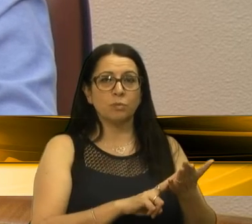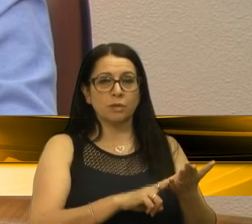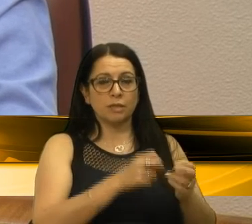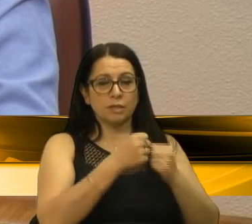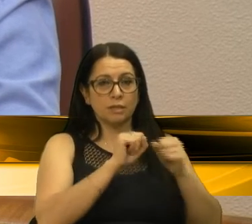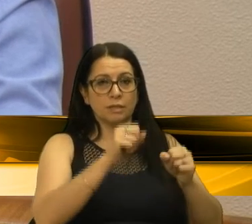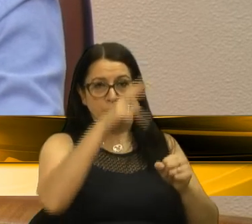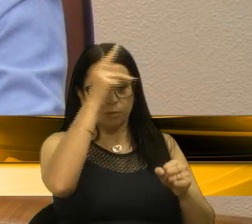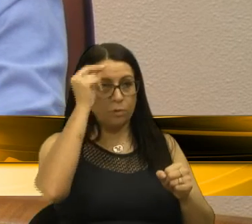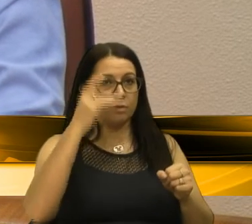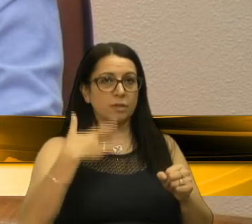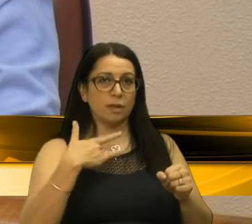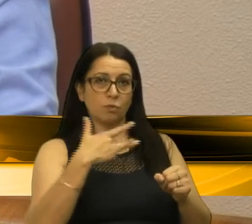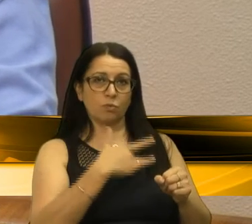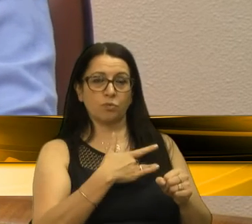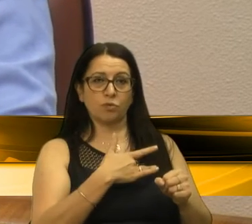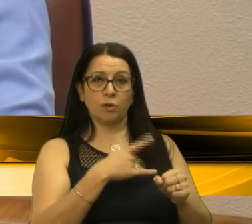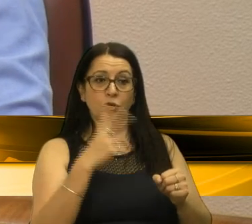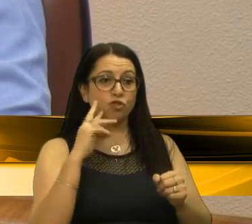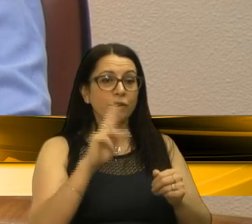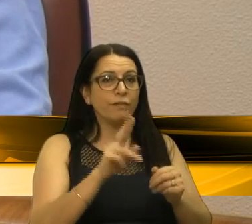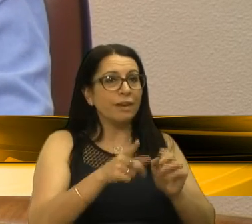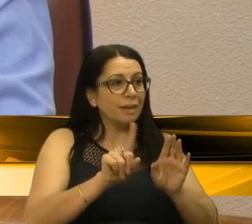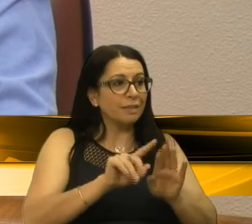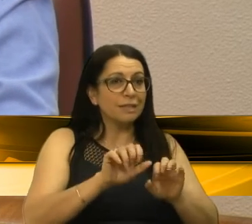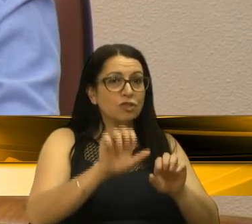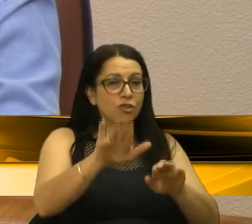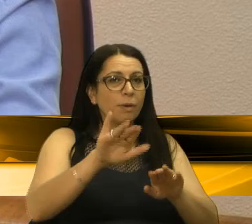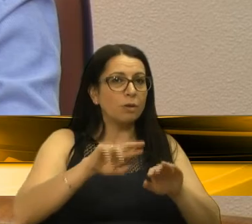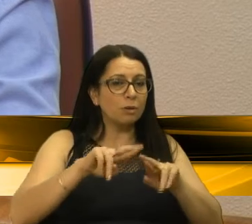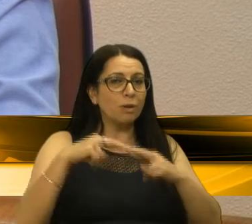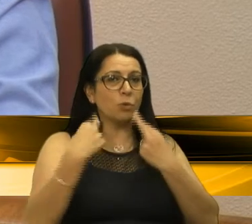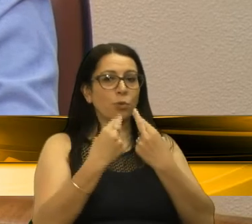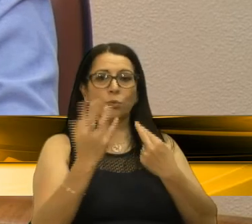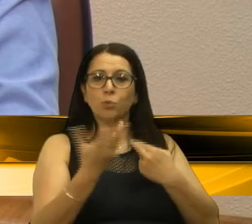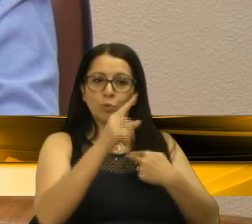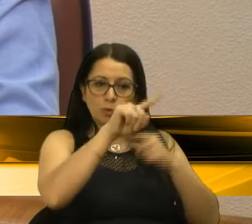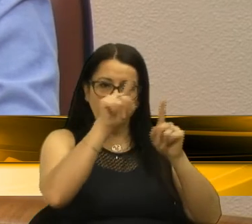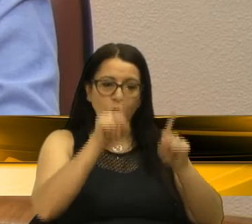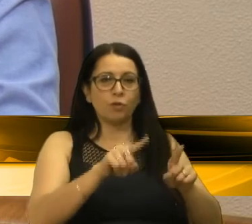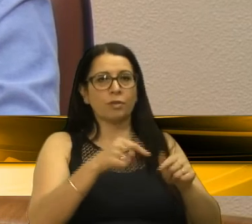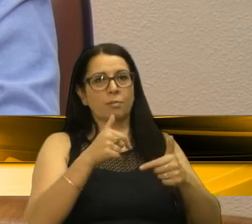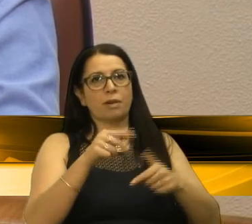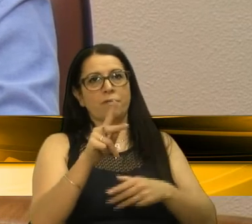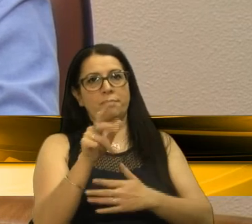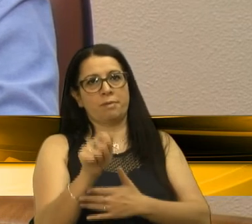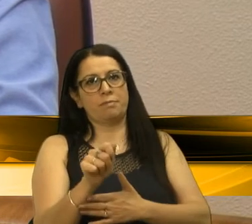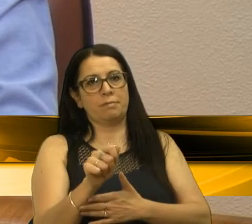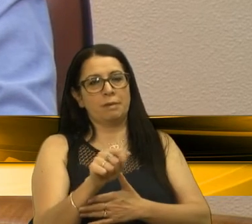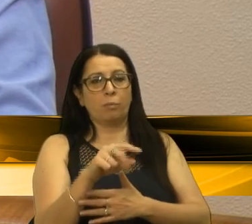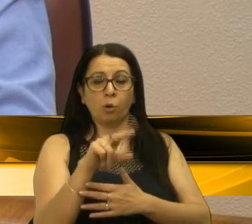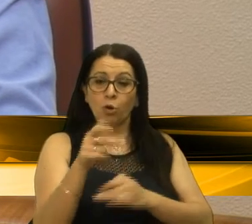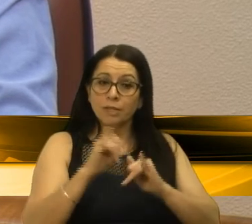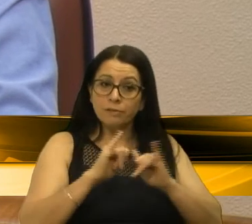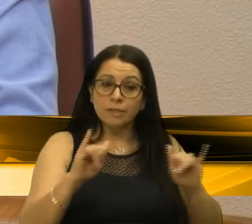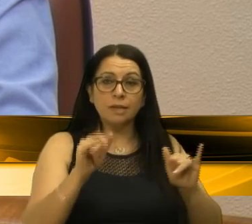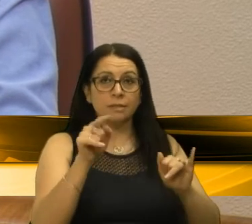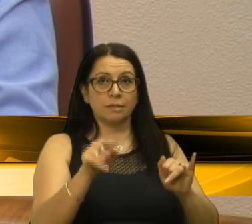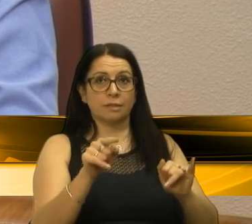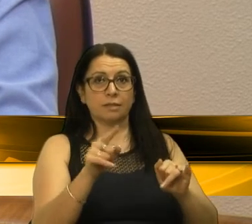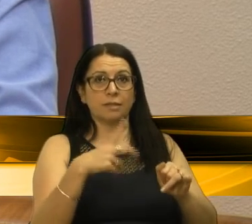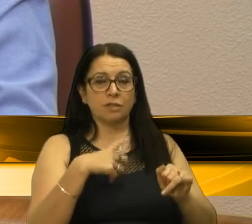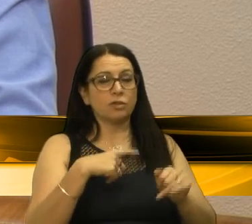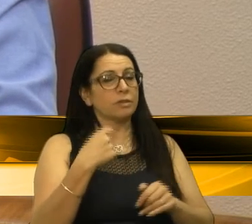do Sul. Previa que nós tínhamos que fazer uma assembleia com todos os servidores municipais que trabalhavam no postão, para que nós comunicássemos de que